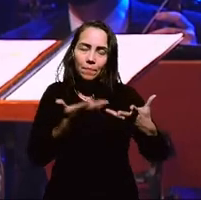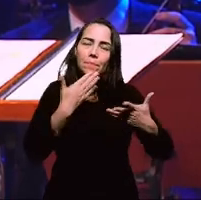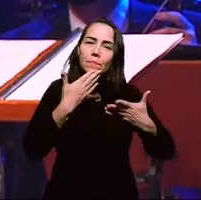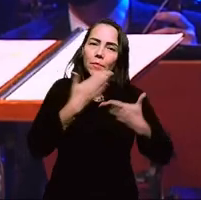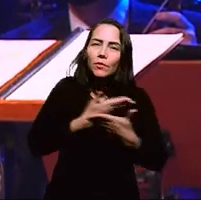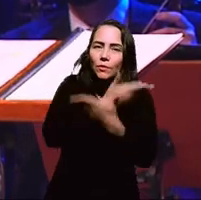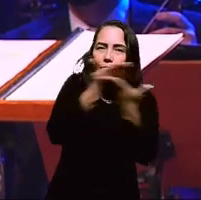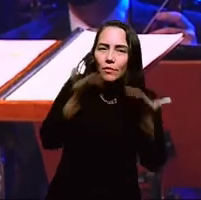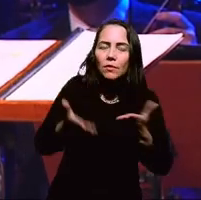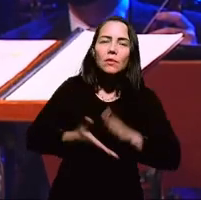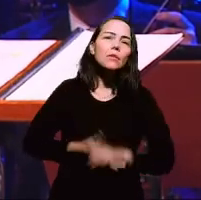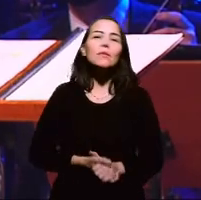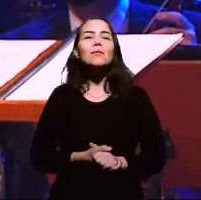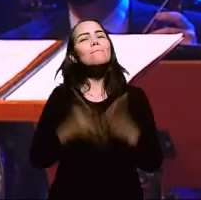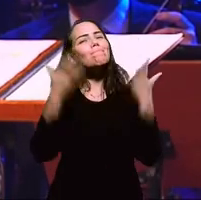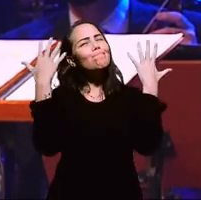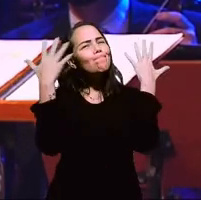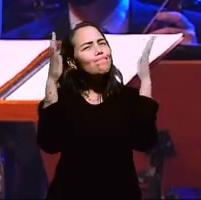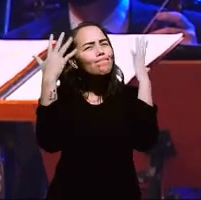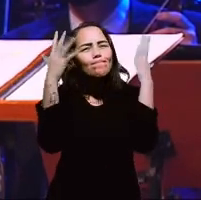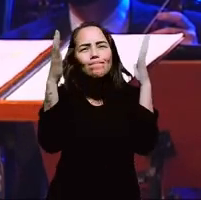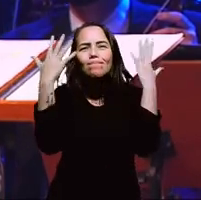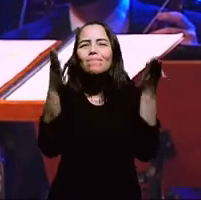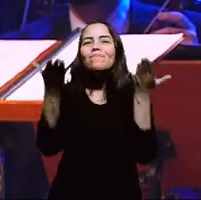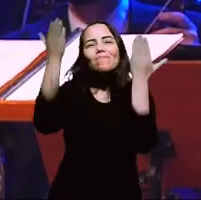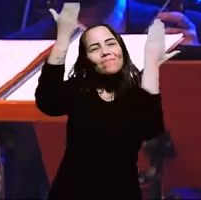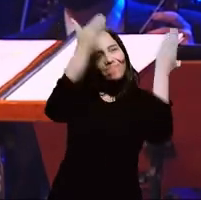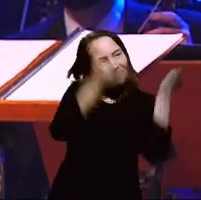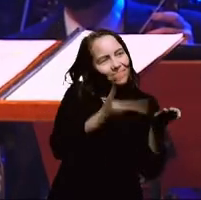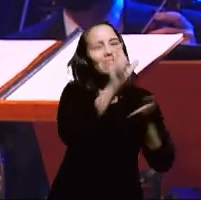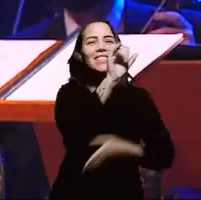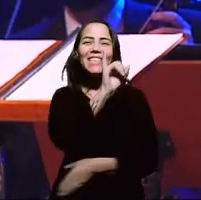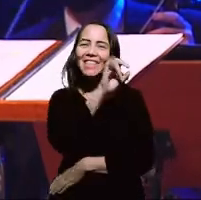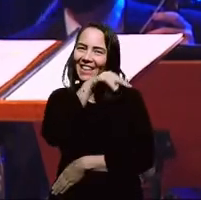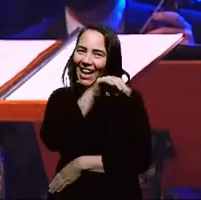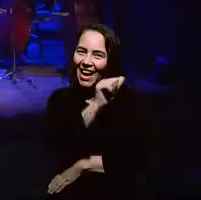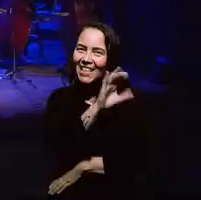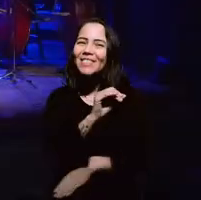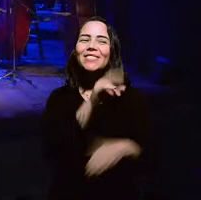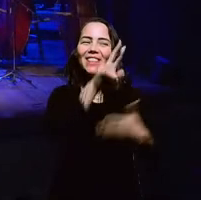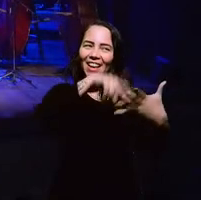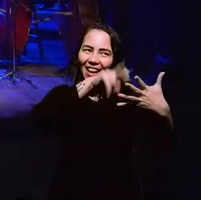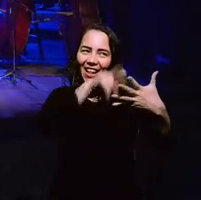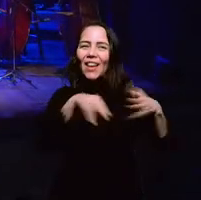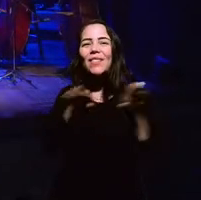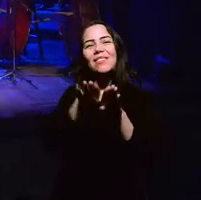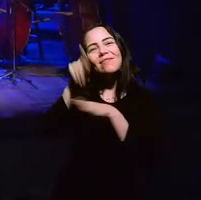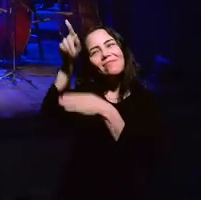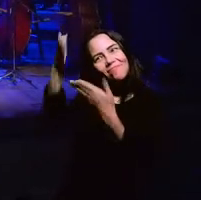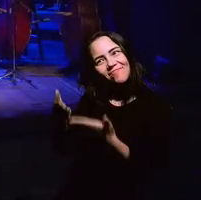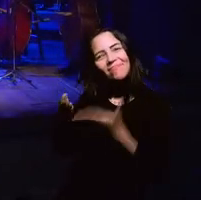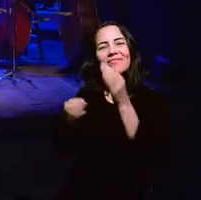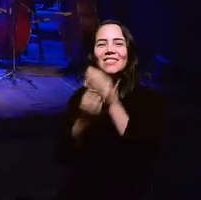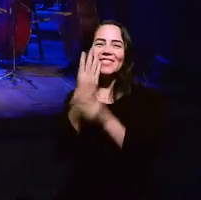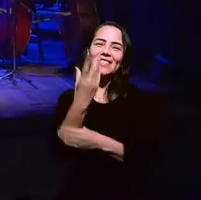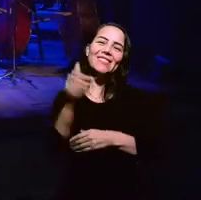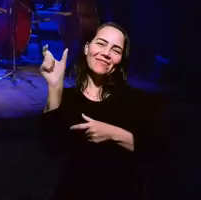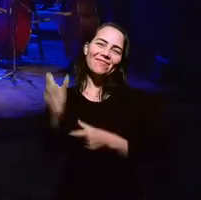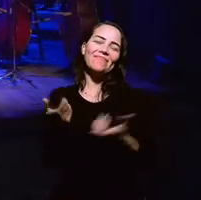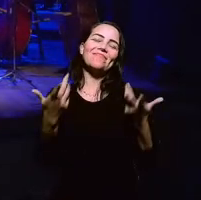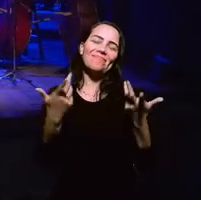pedir para vocês uma salva de palmas para o Inácio e para o texto que foi apresentado.